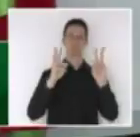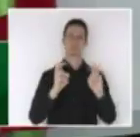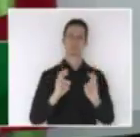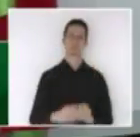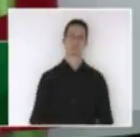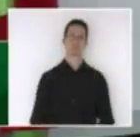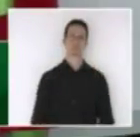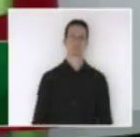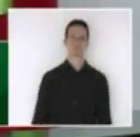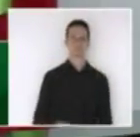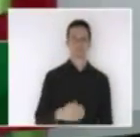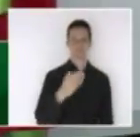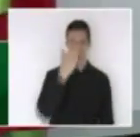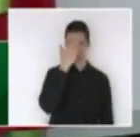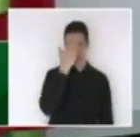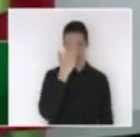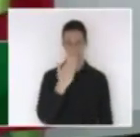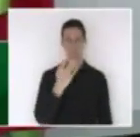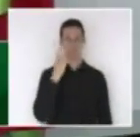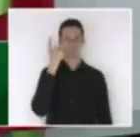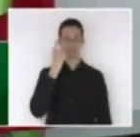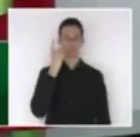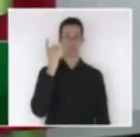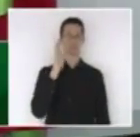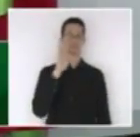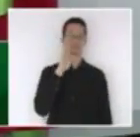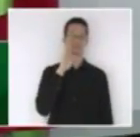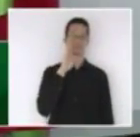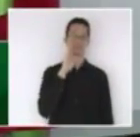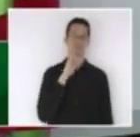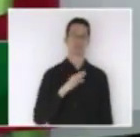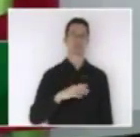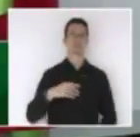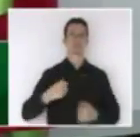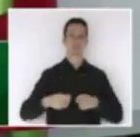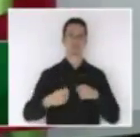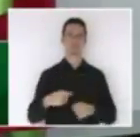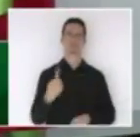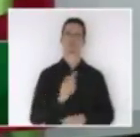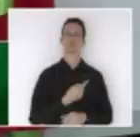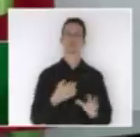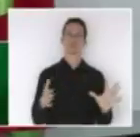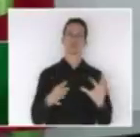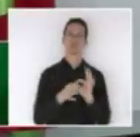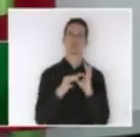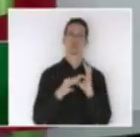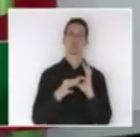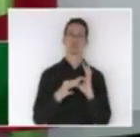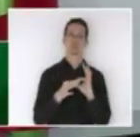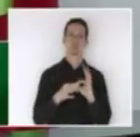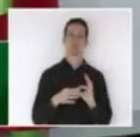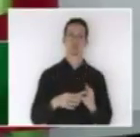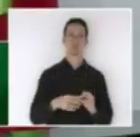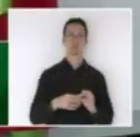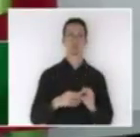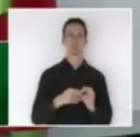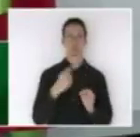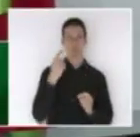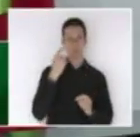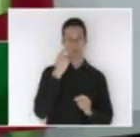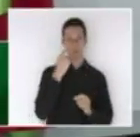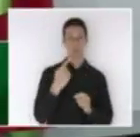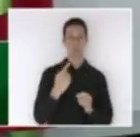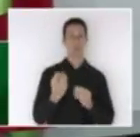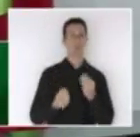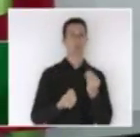Nilson Berlanda. Nós precisamos nos unir para fazer um modelo administrativo que os catarinenses querem.